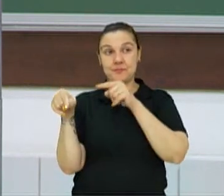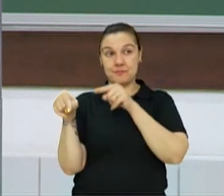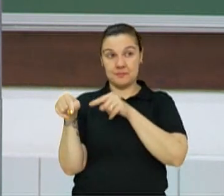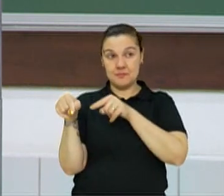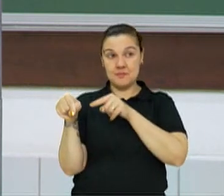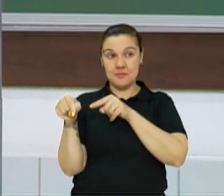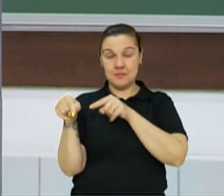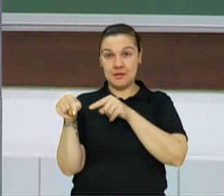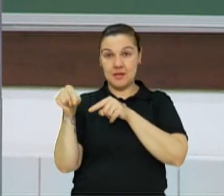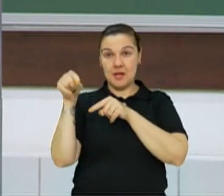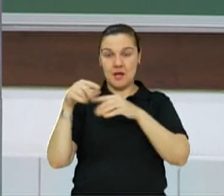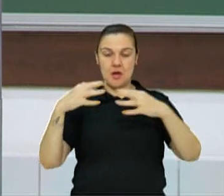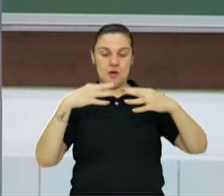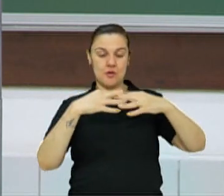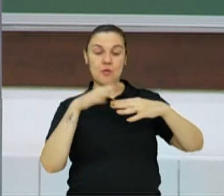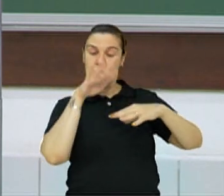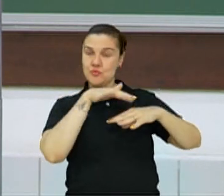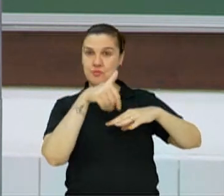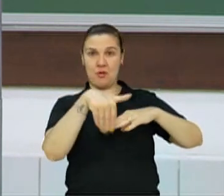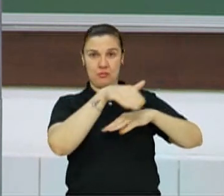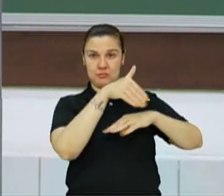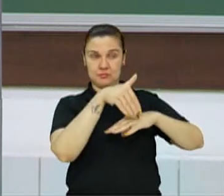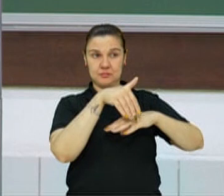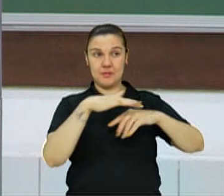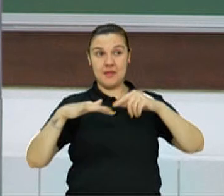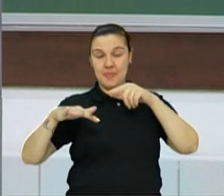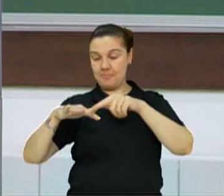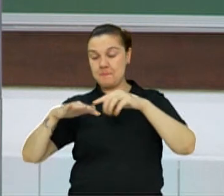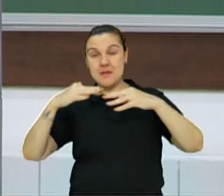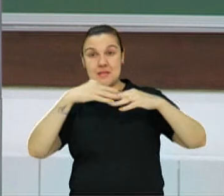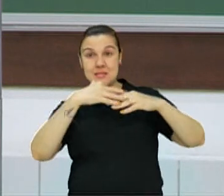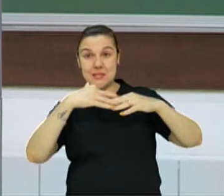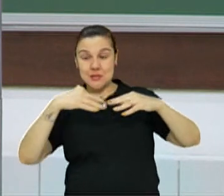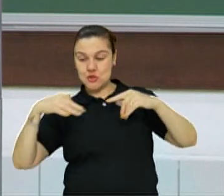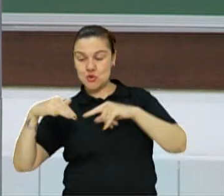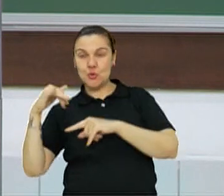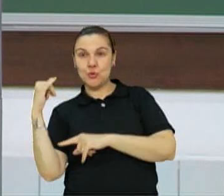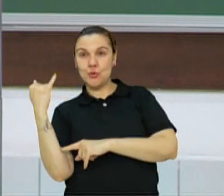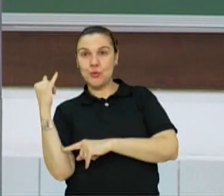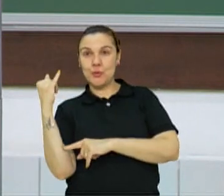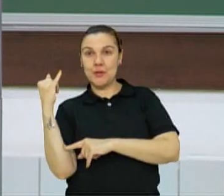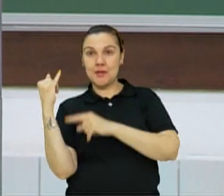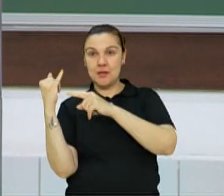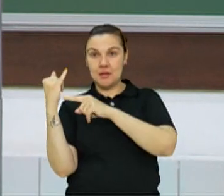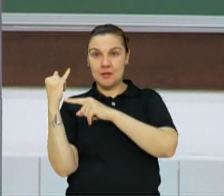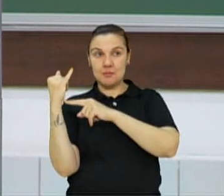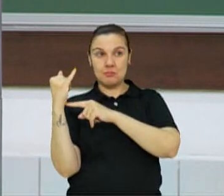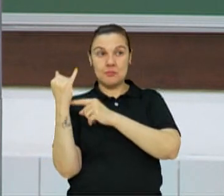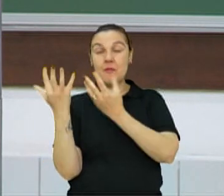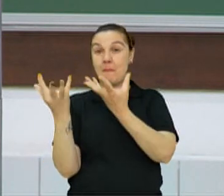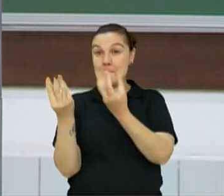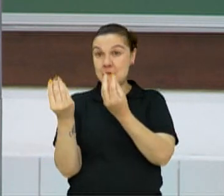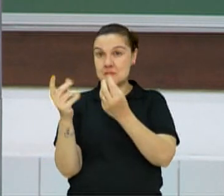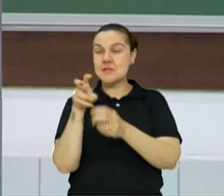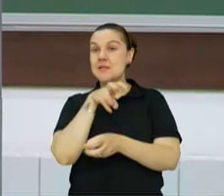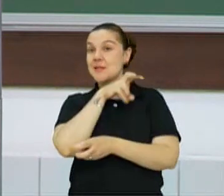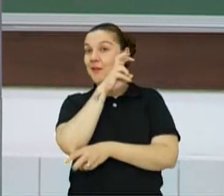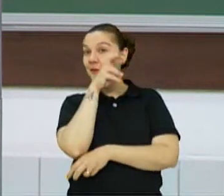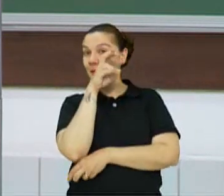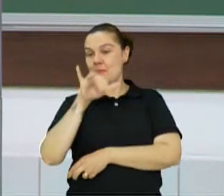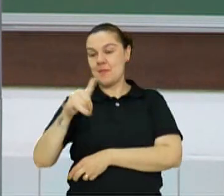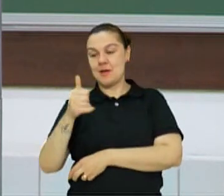que estavam aqui no continente continuaram ali. Mas essa parte do continente que virou ilha também levou uma grande quantidade de